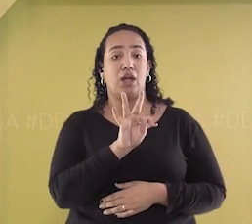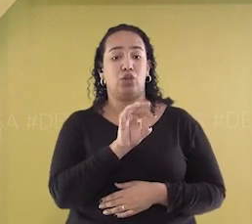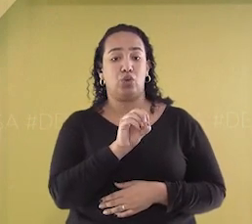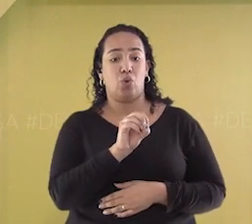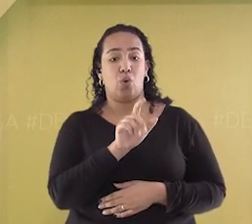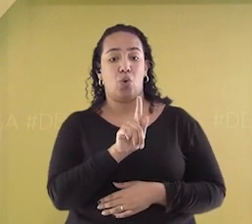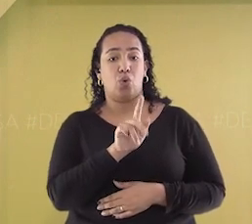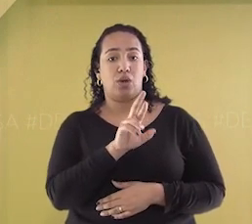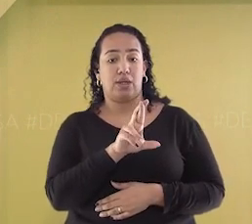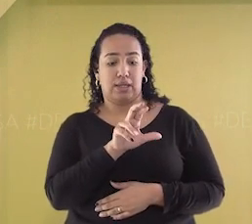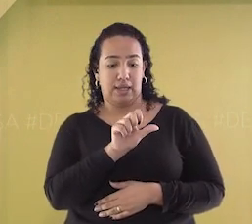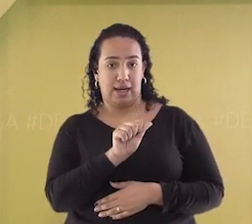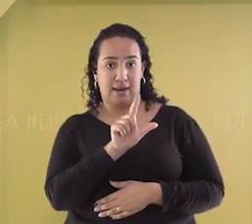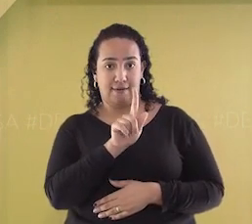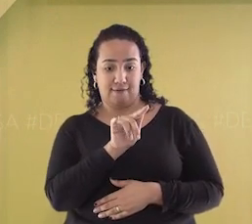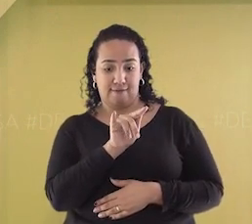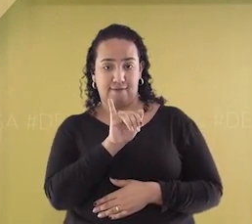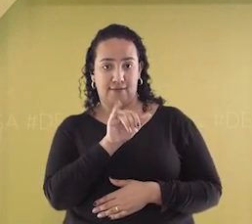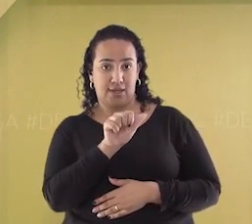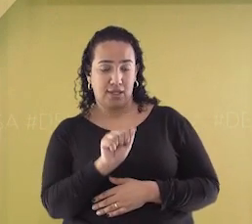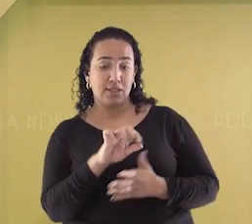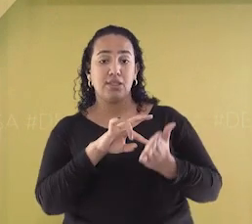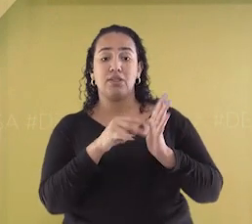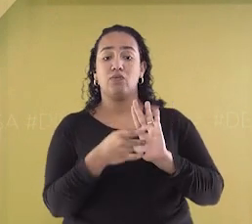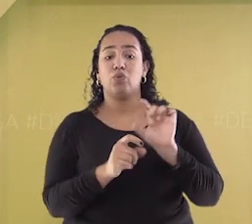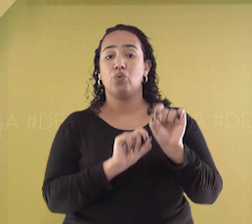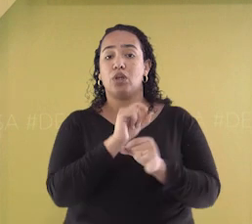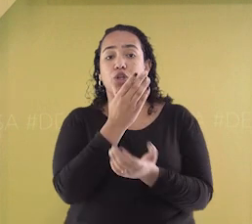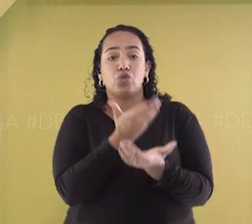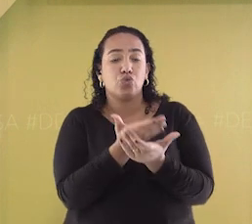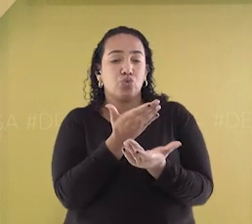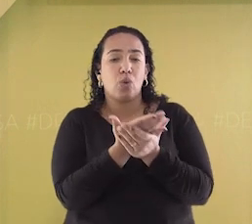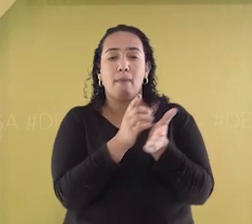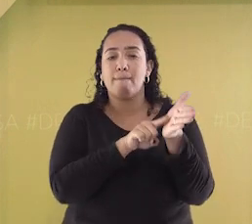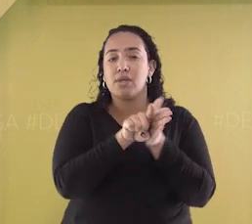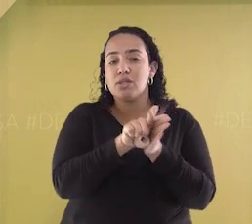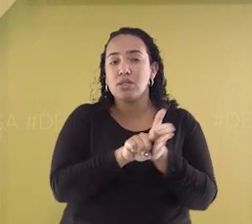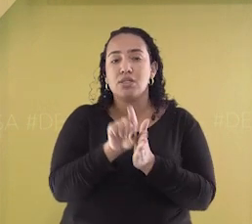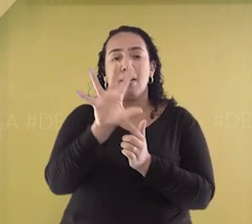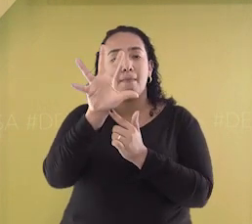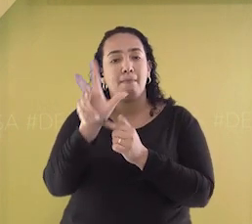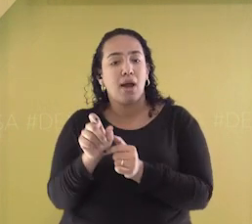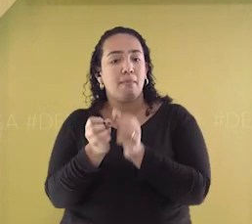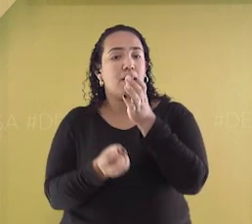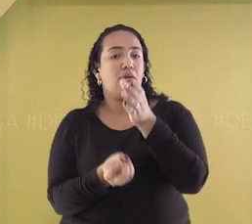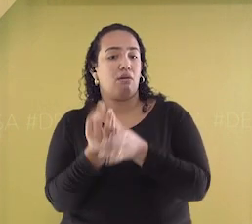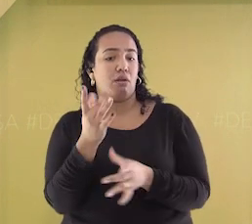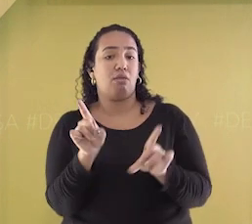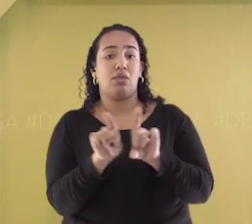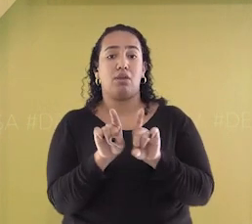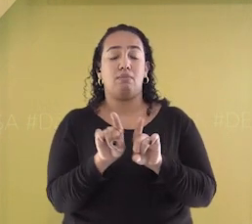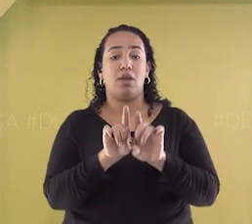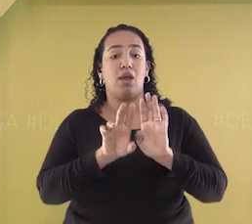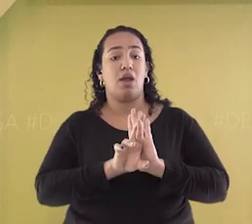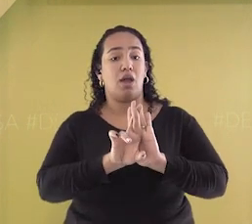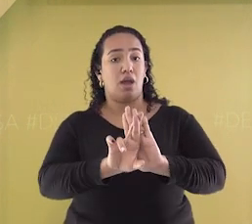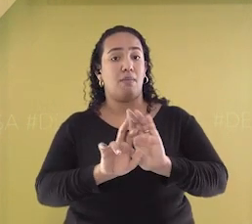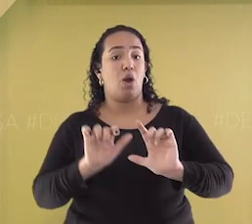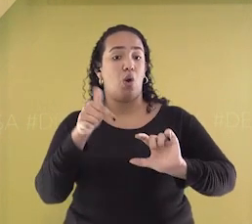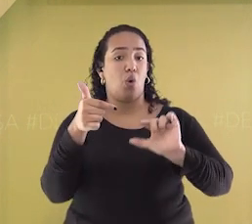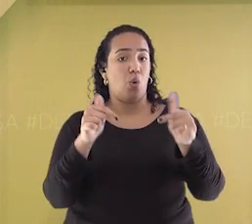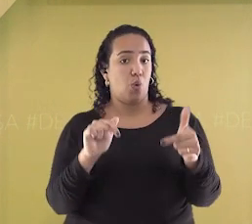conhecimento que estuda e cria as técnicas necessárias para a criação dos mapas e de outras representações